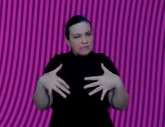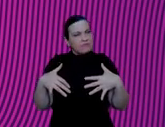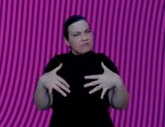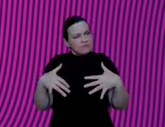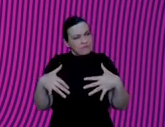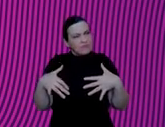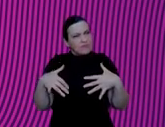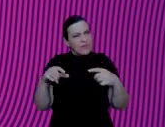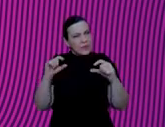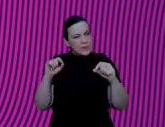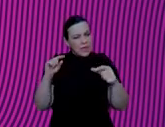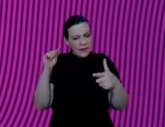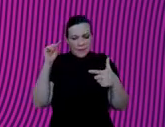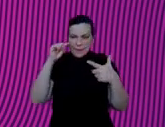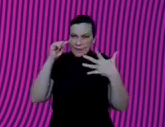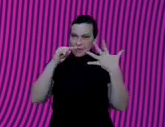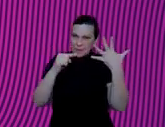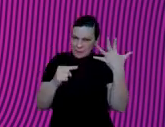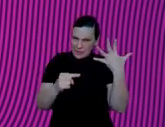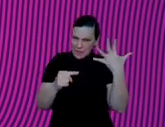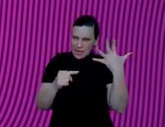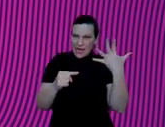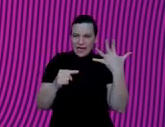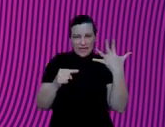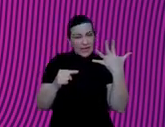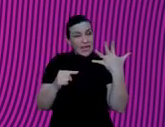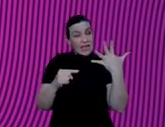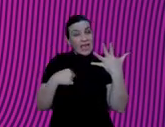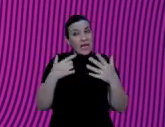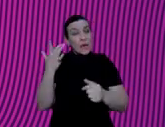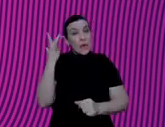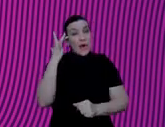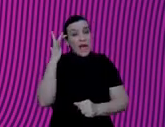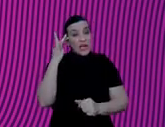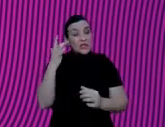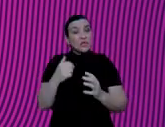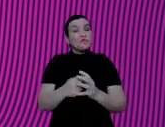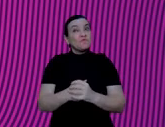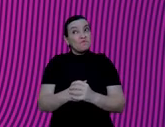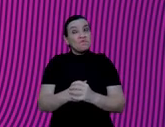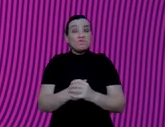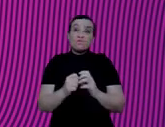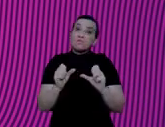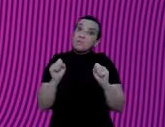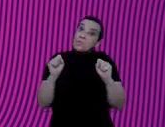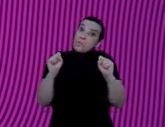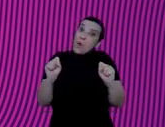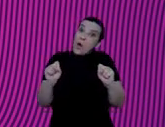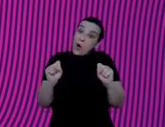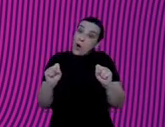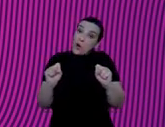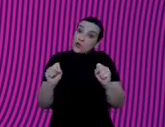comorbidade psiquiátrica, Leon, eu acho que talvez enseja, porque como você falou,